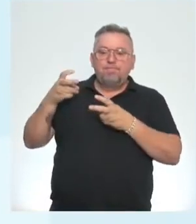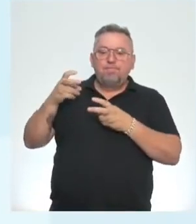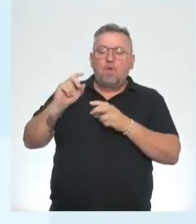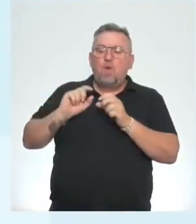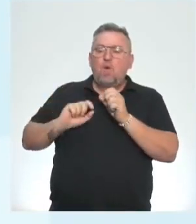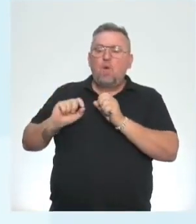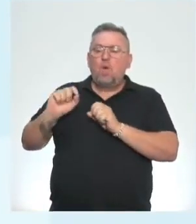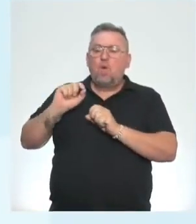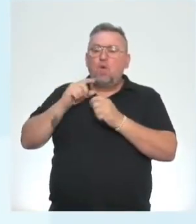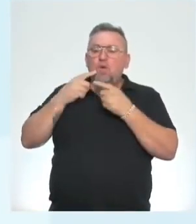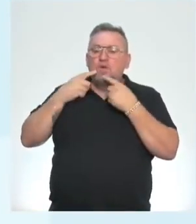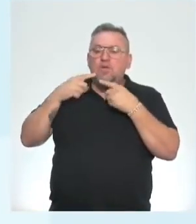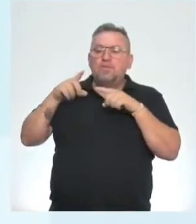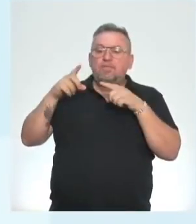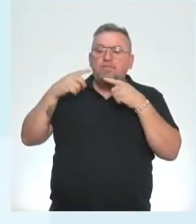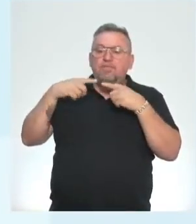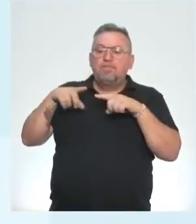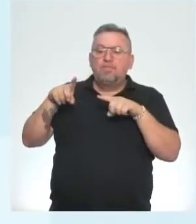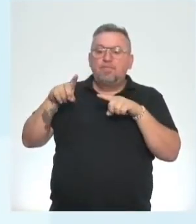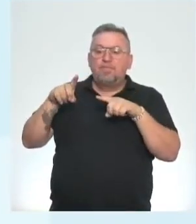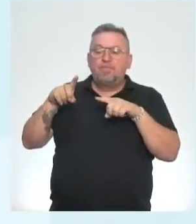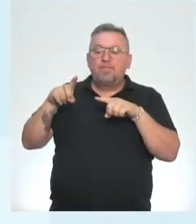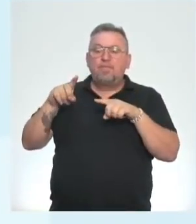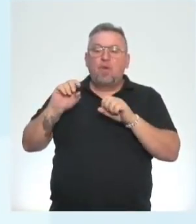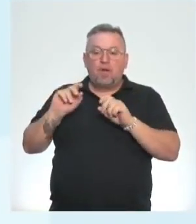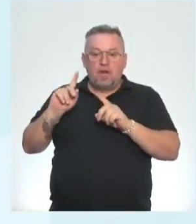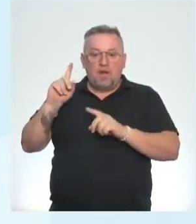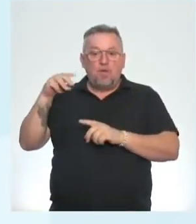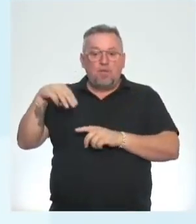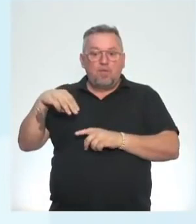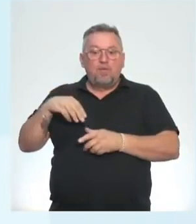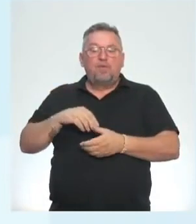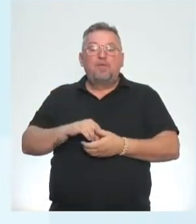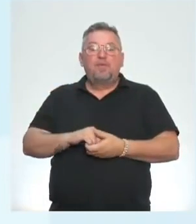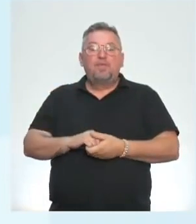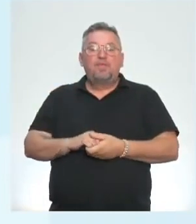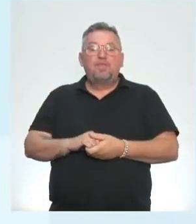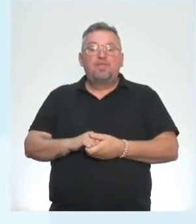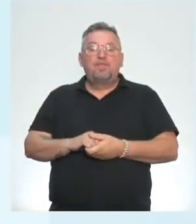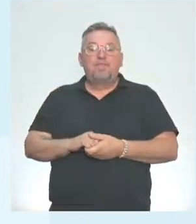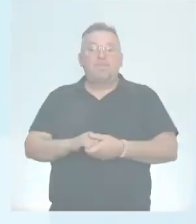a reclamação da aluna Aline. 1 minuto.